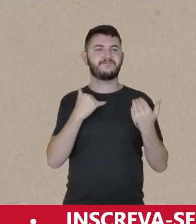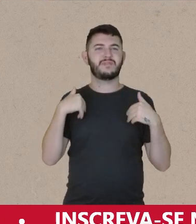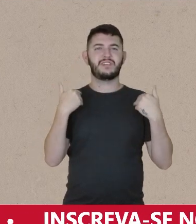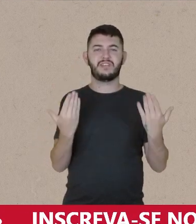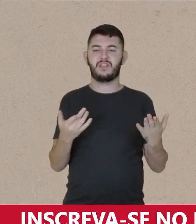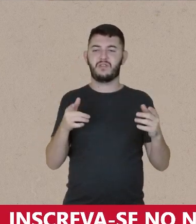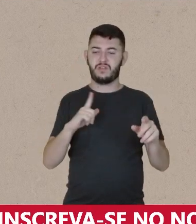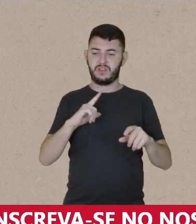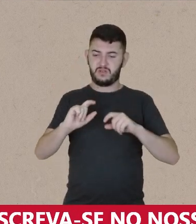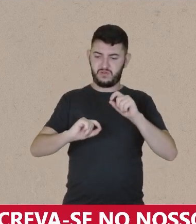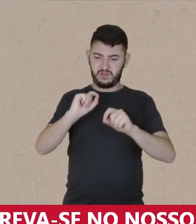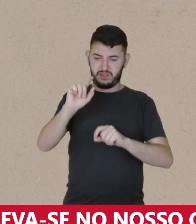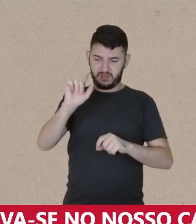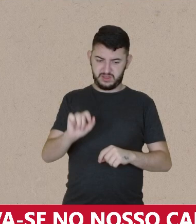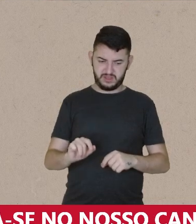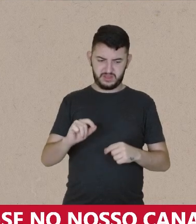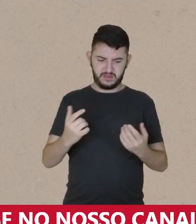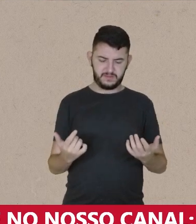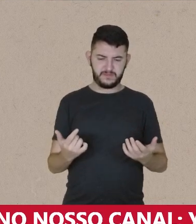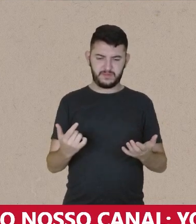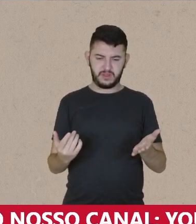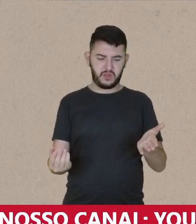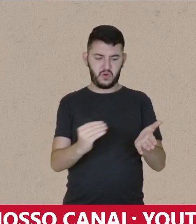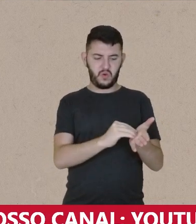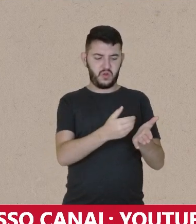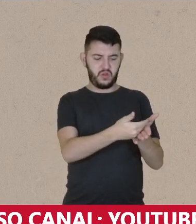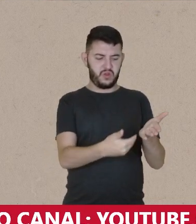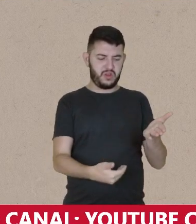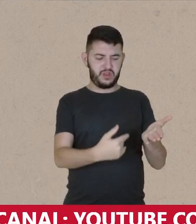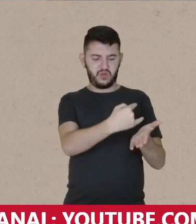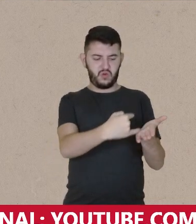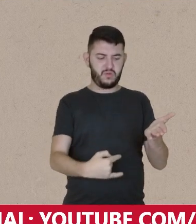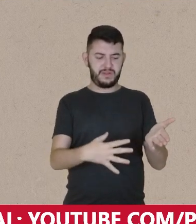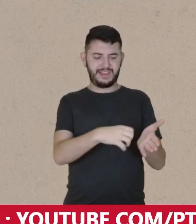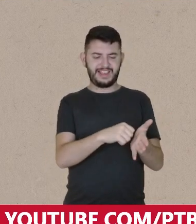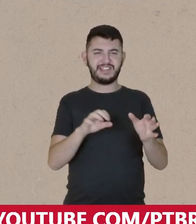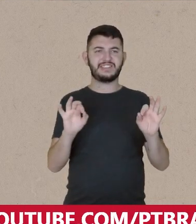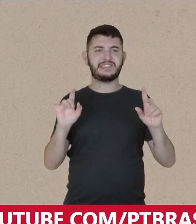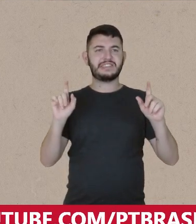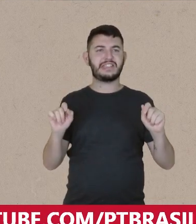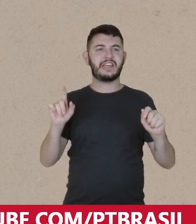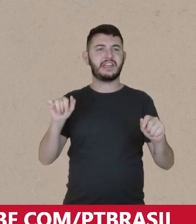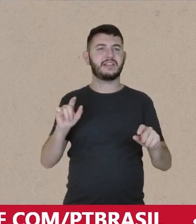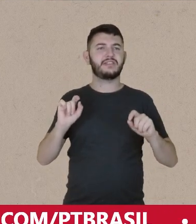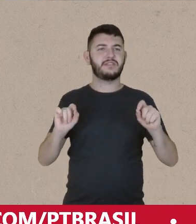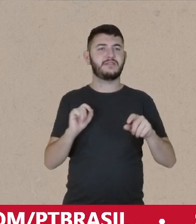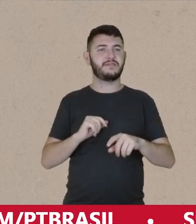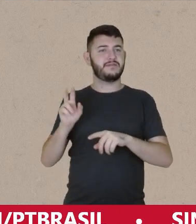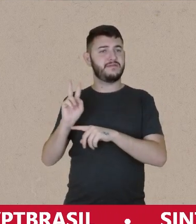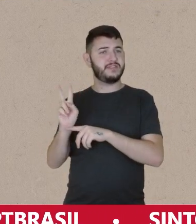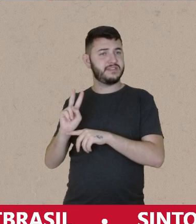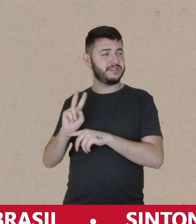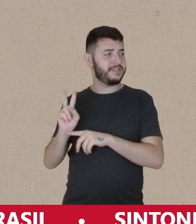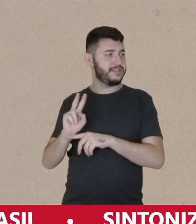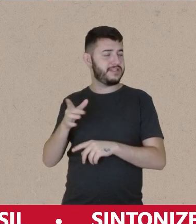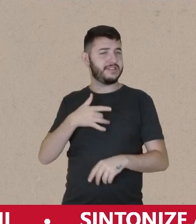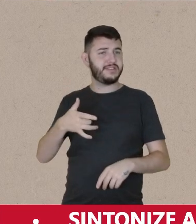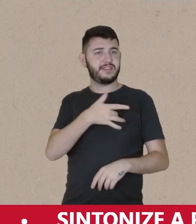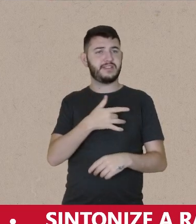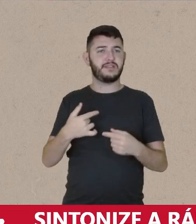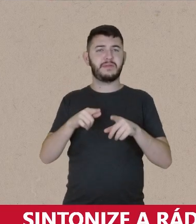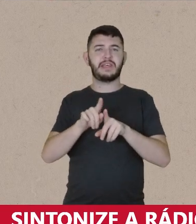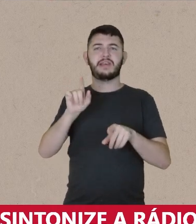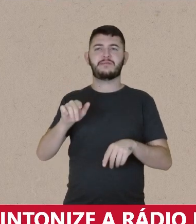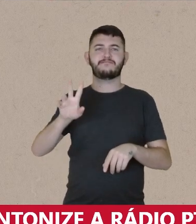notificação desses óbitos, né, os óbitos não estavam sob investigação da vigilância epidemiológica do Estado do município de São